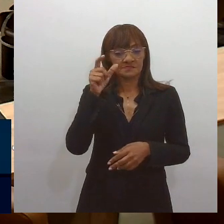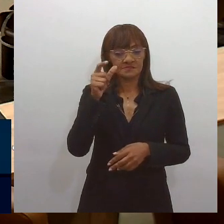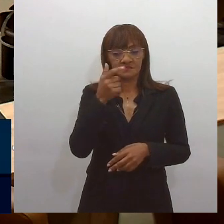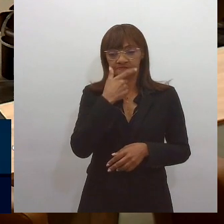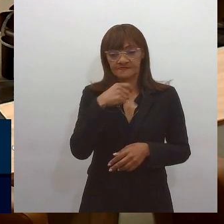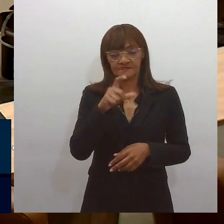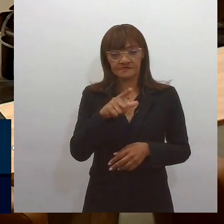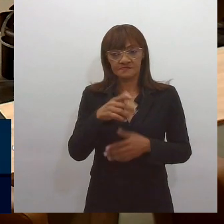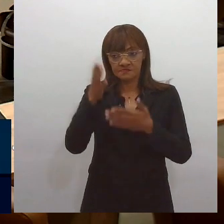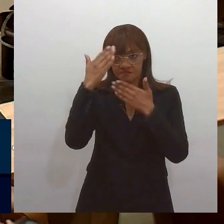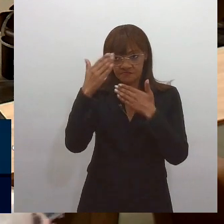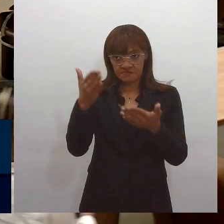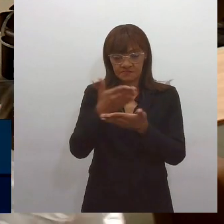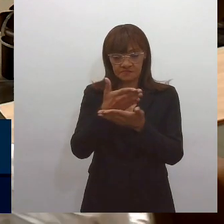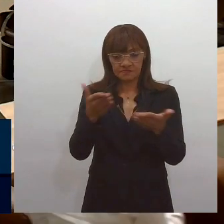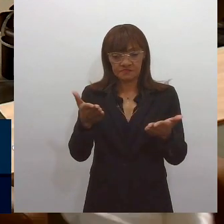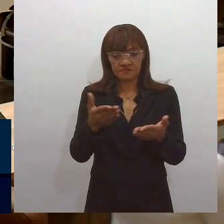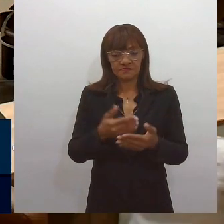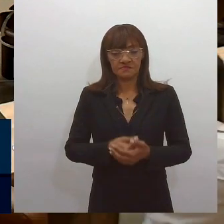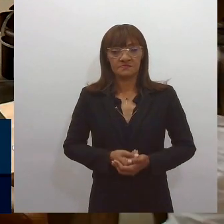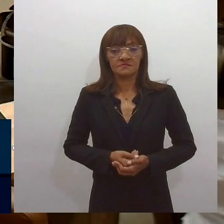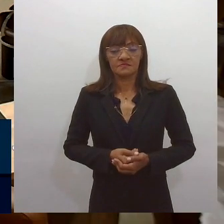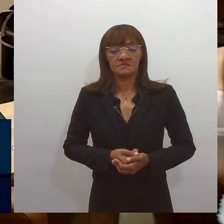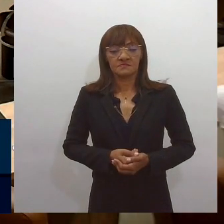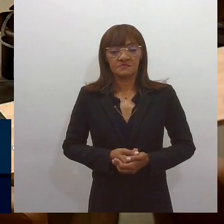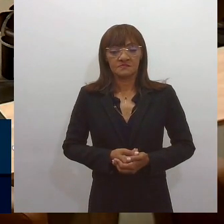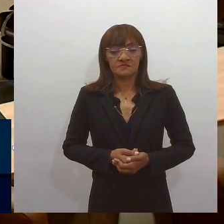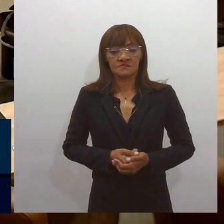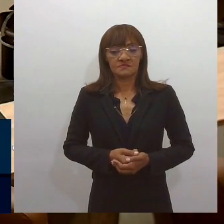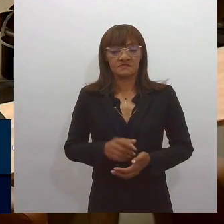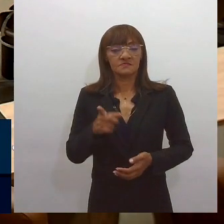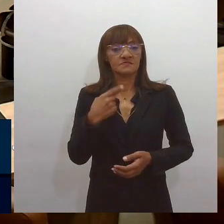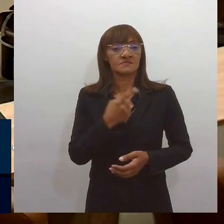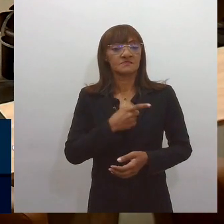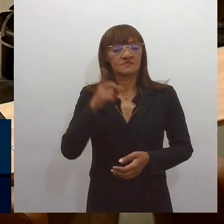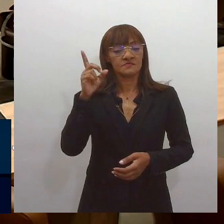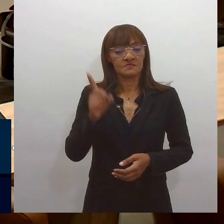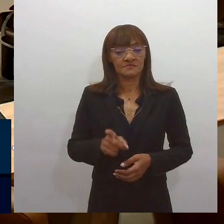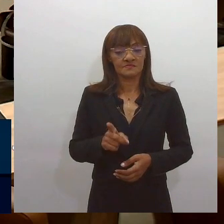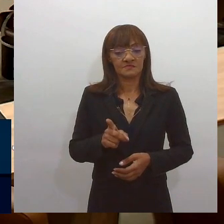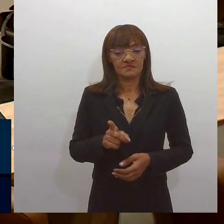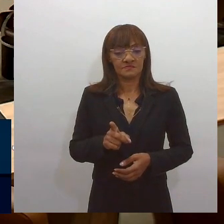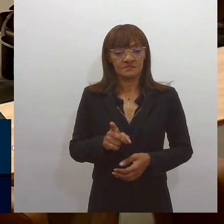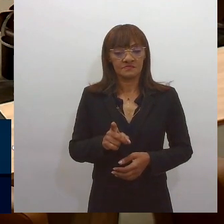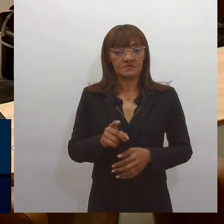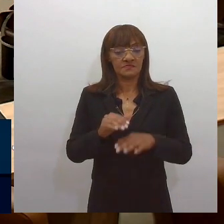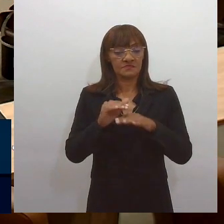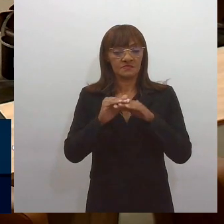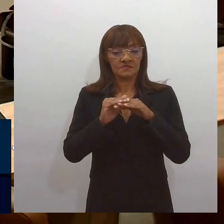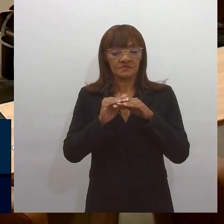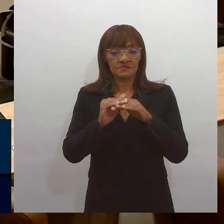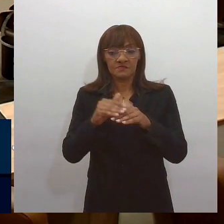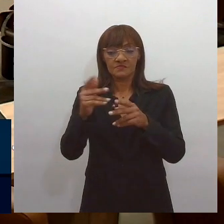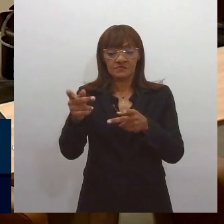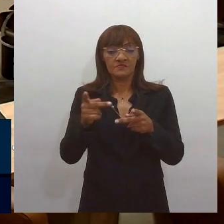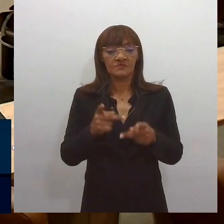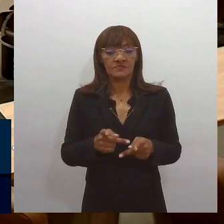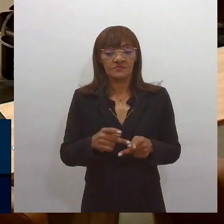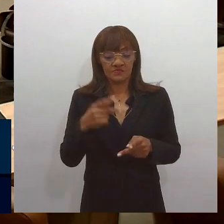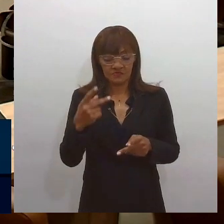nosso subintendente RF dizer que o convite não é deputado Luciano Bispo é da Assembleia Legislativa né nós